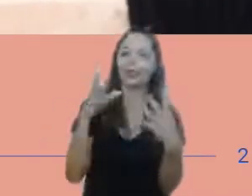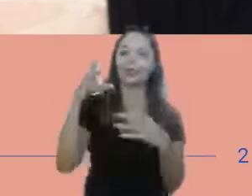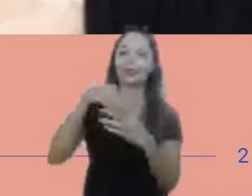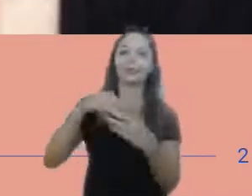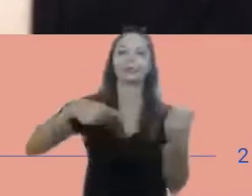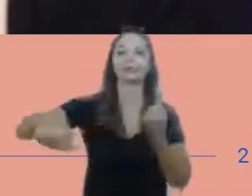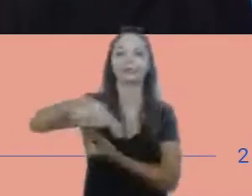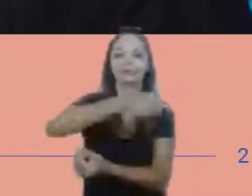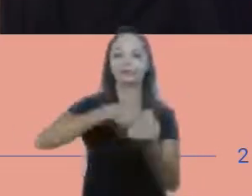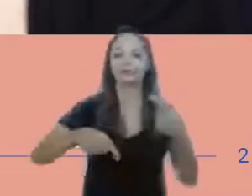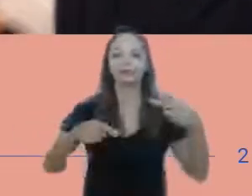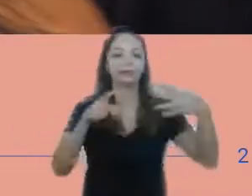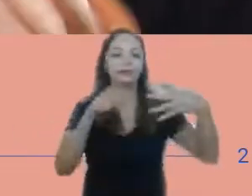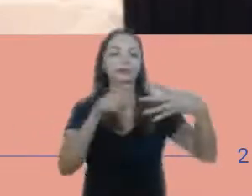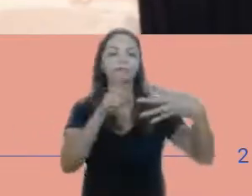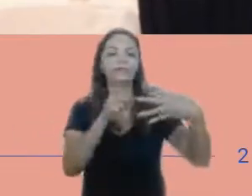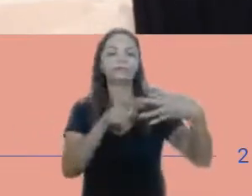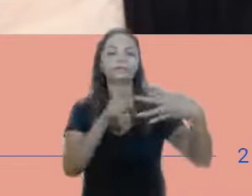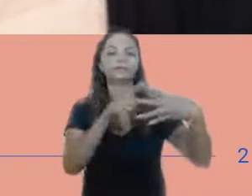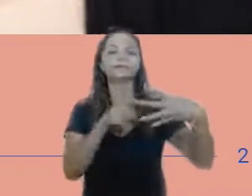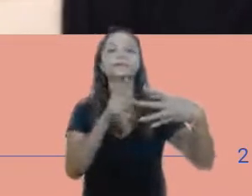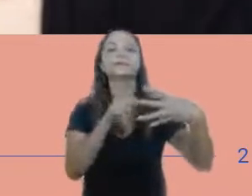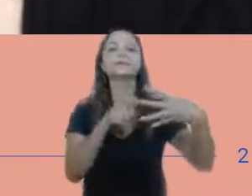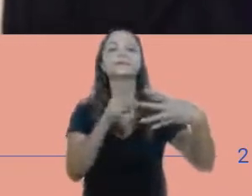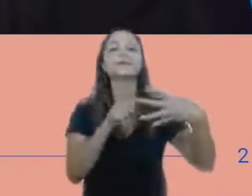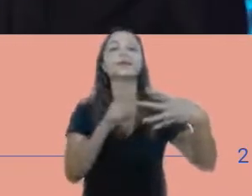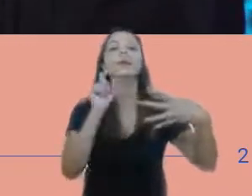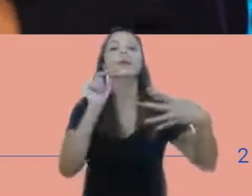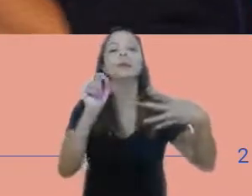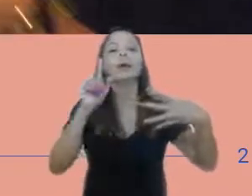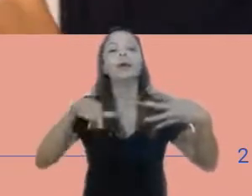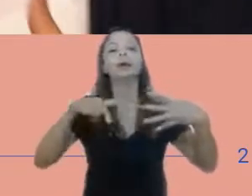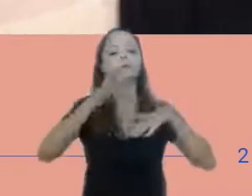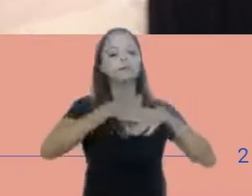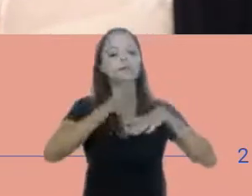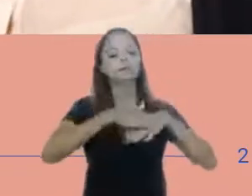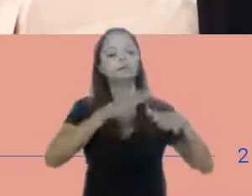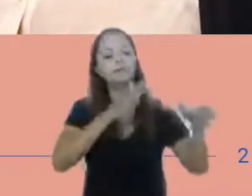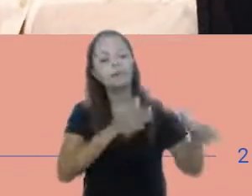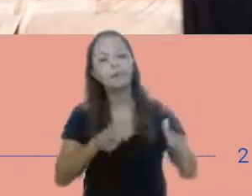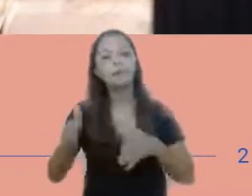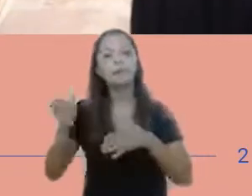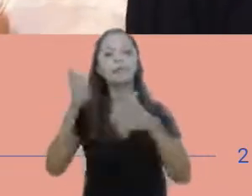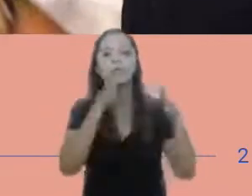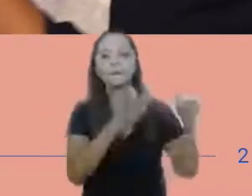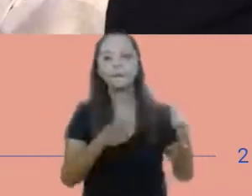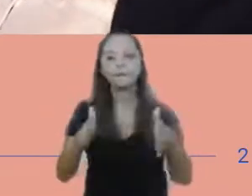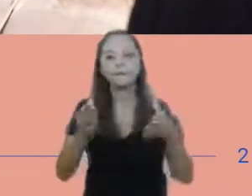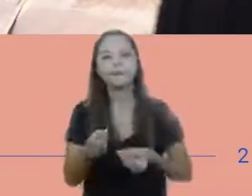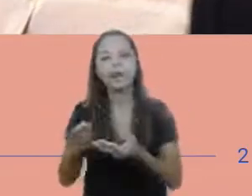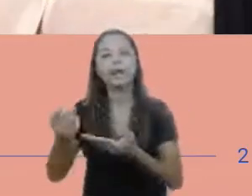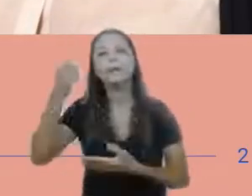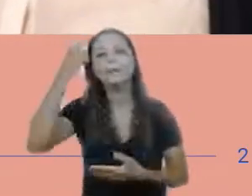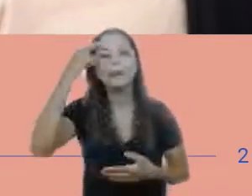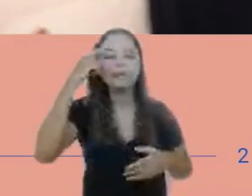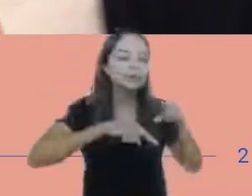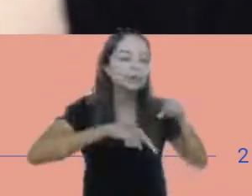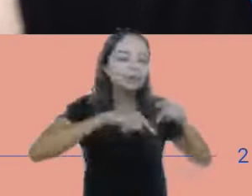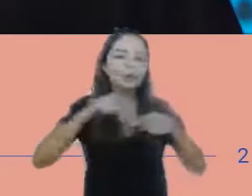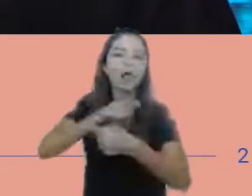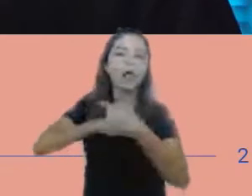operacional de fornecimento e fluxo então pensando na lista de matérias-primas alternativas